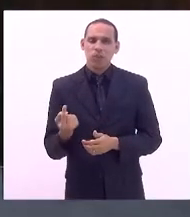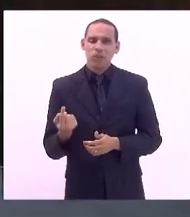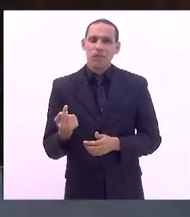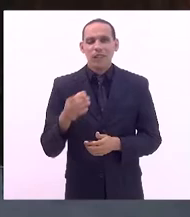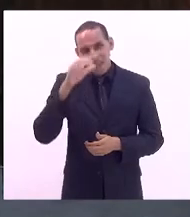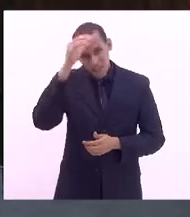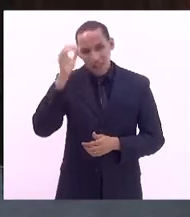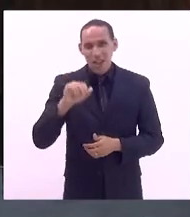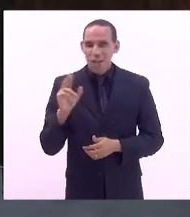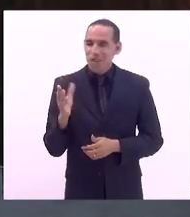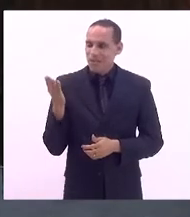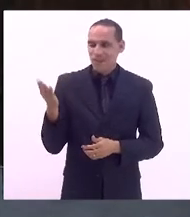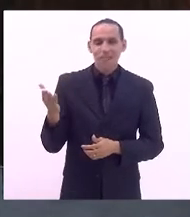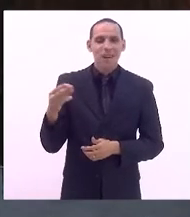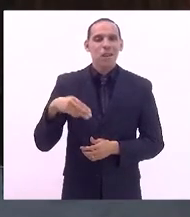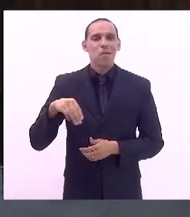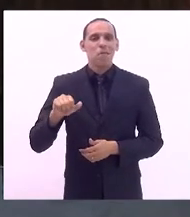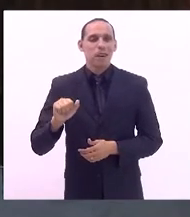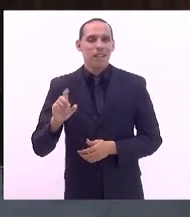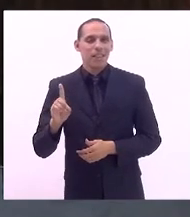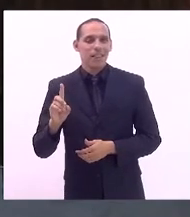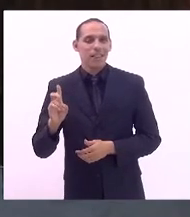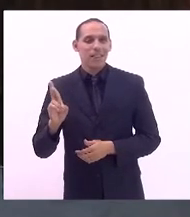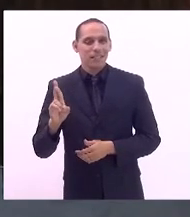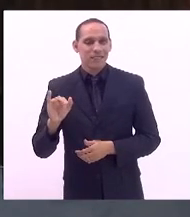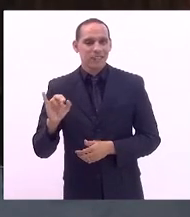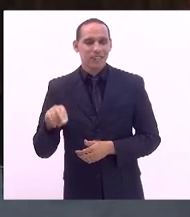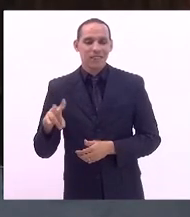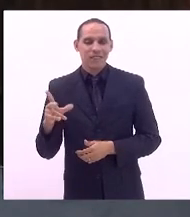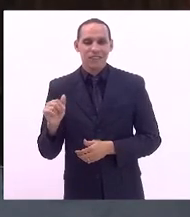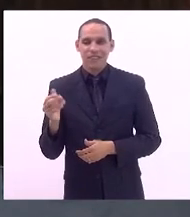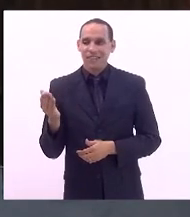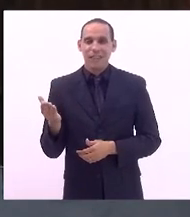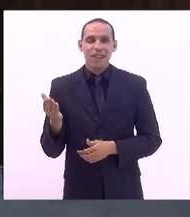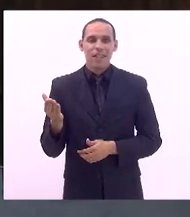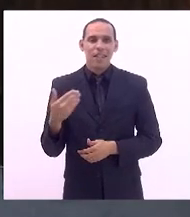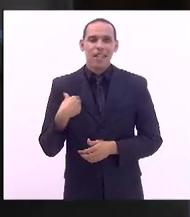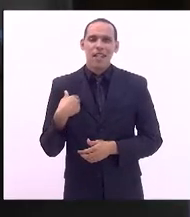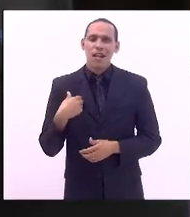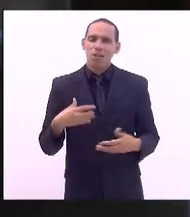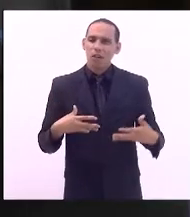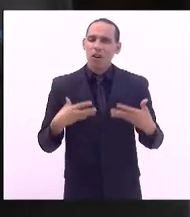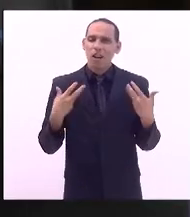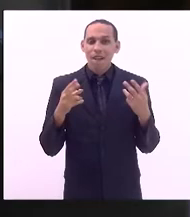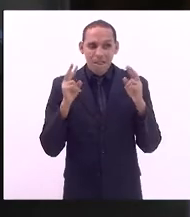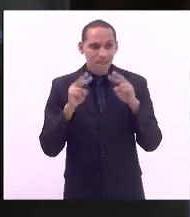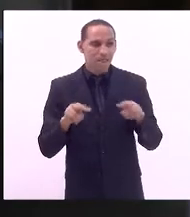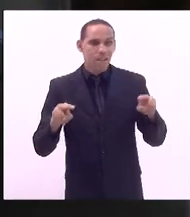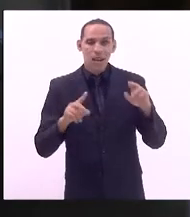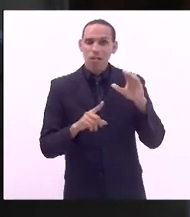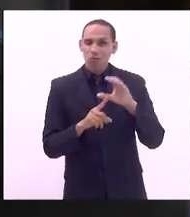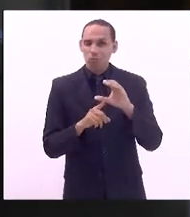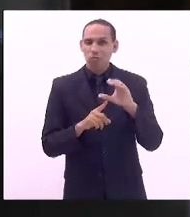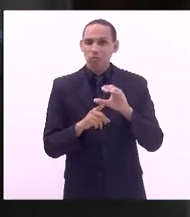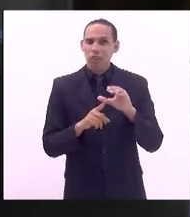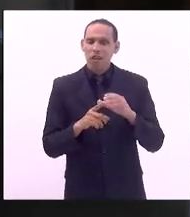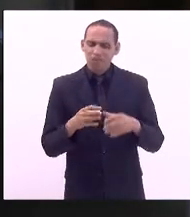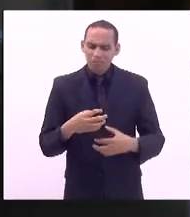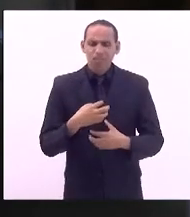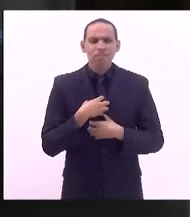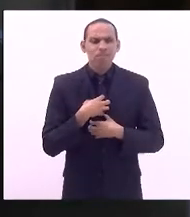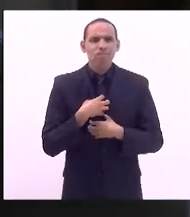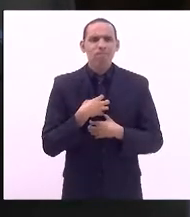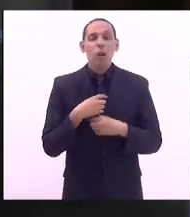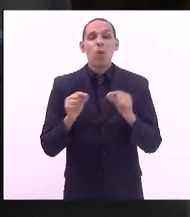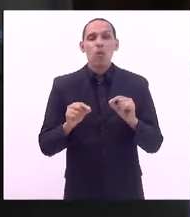Capelania e ela é a nossa madrinha eu tive a honra de ter visto capelães que se importaram